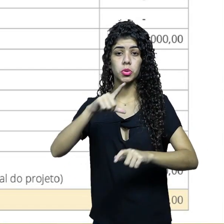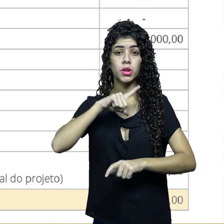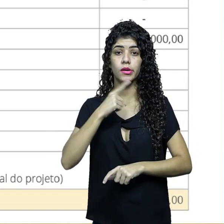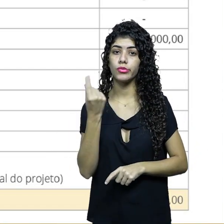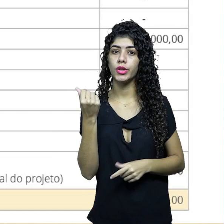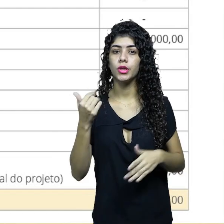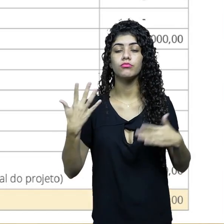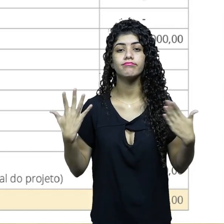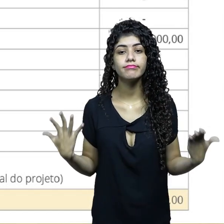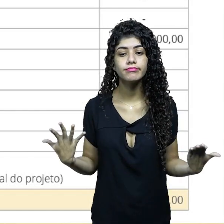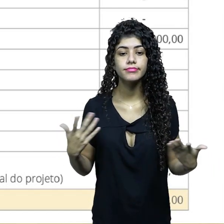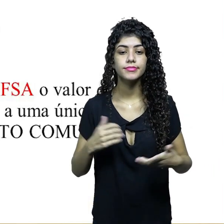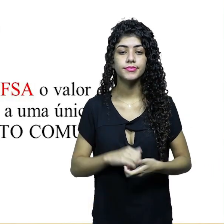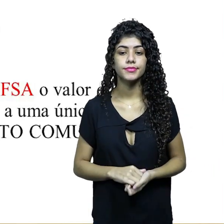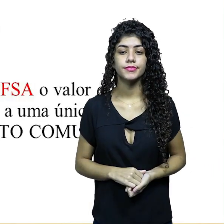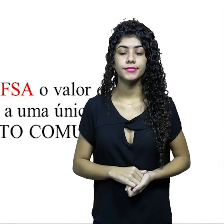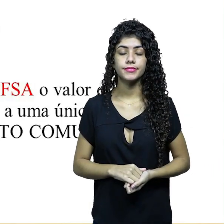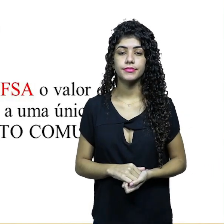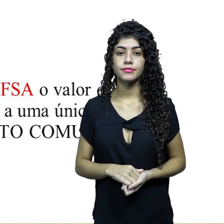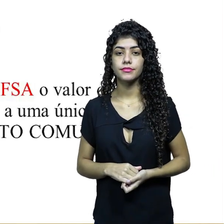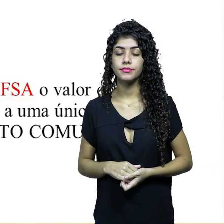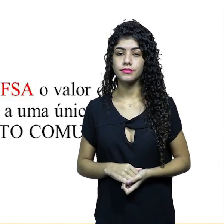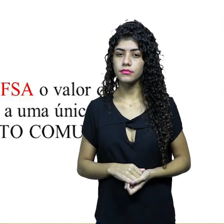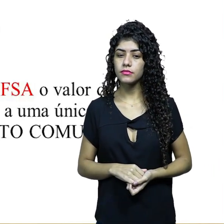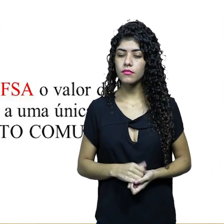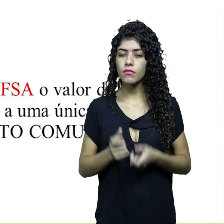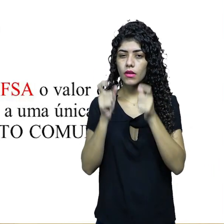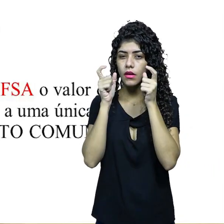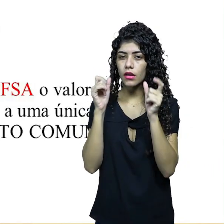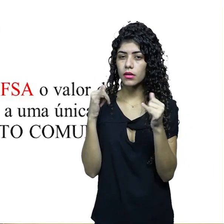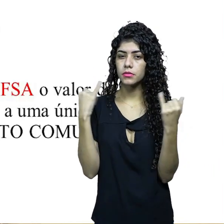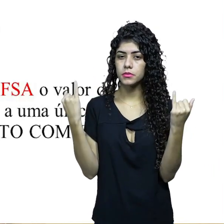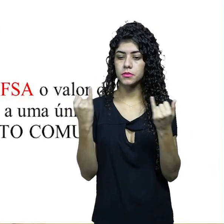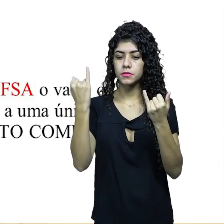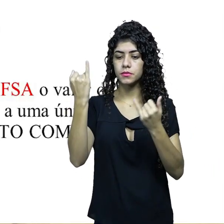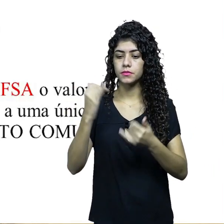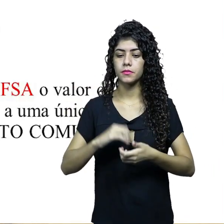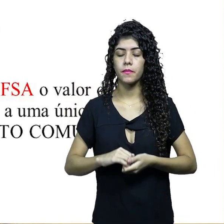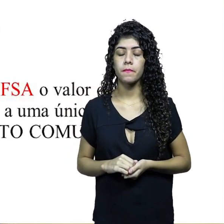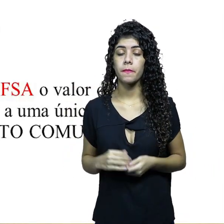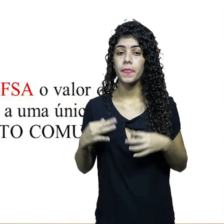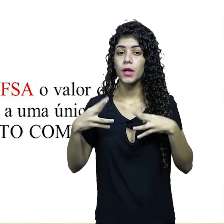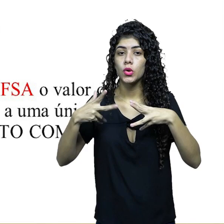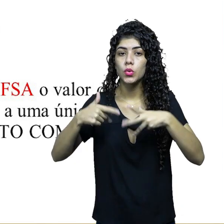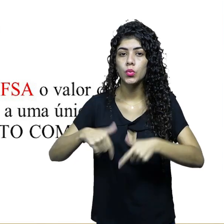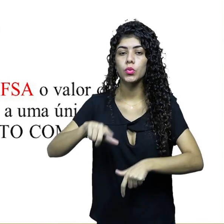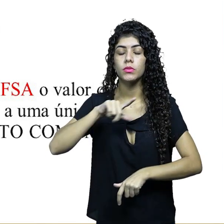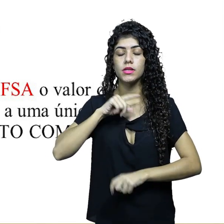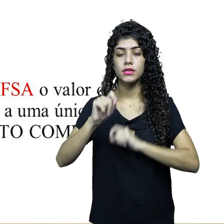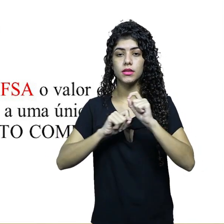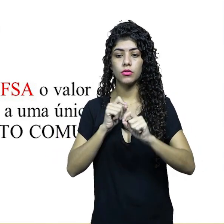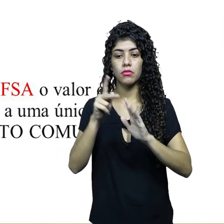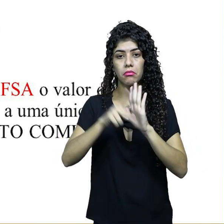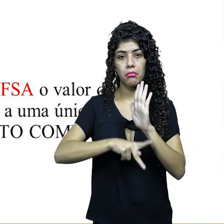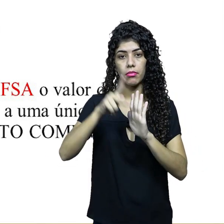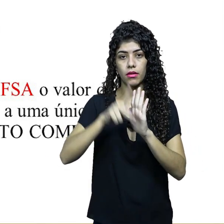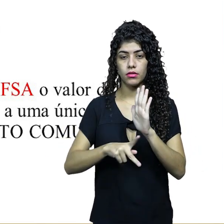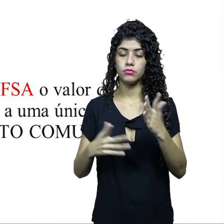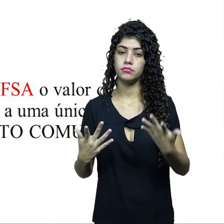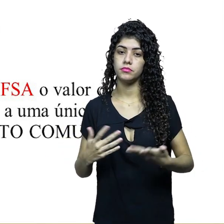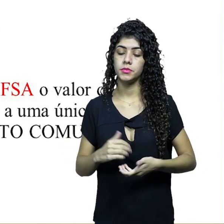vindo o meu recurso. Observações importantes. Tudo deverá constar no plano de